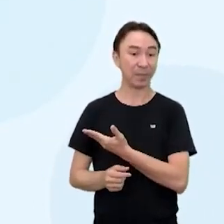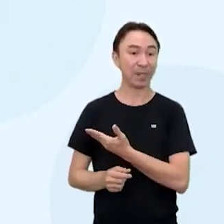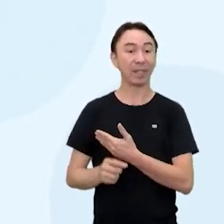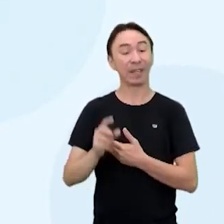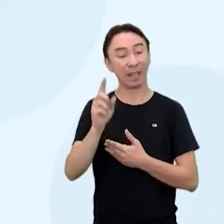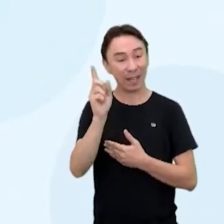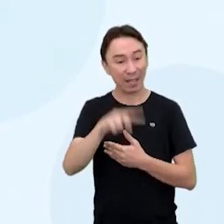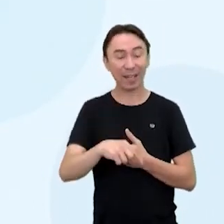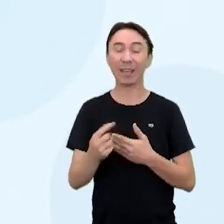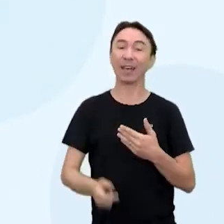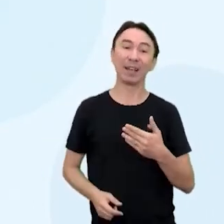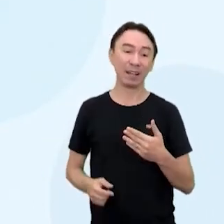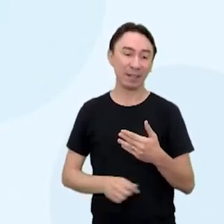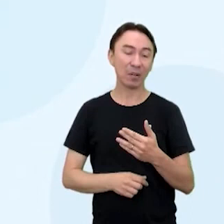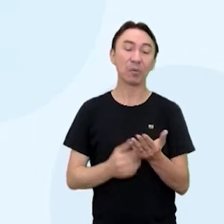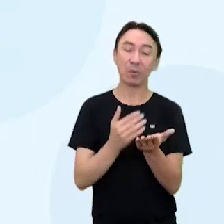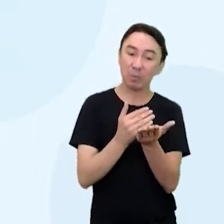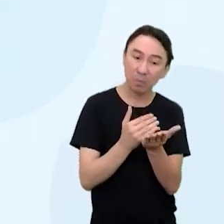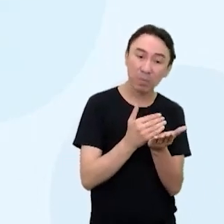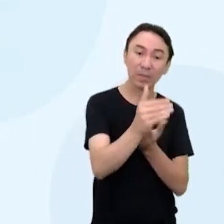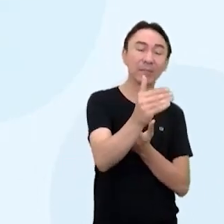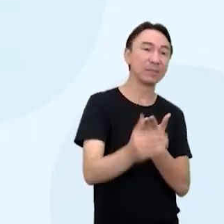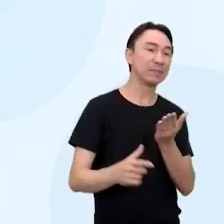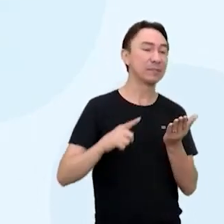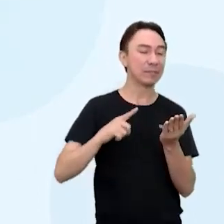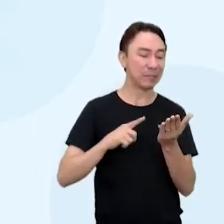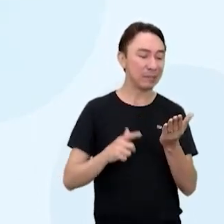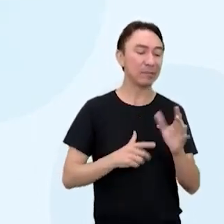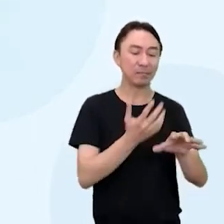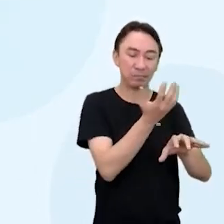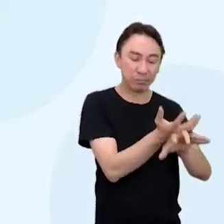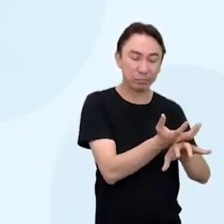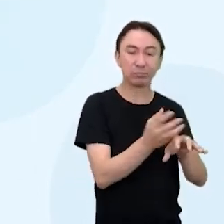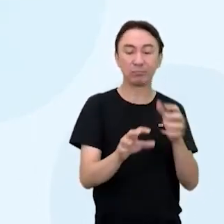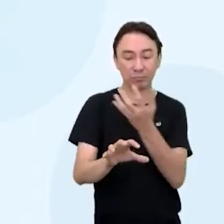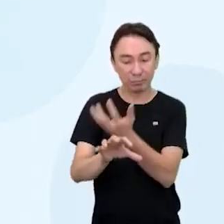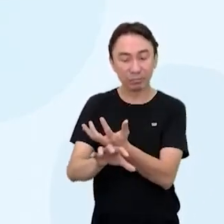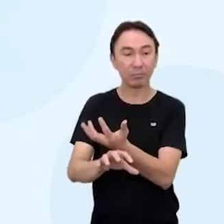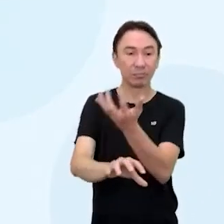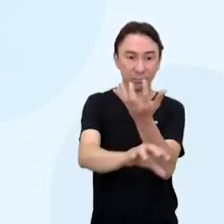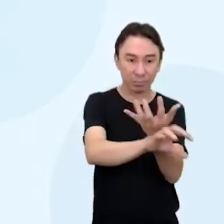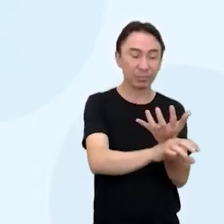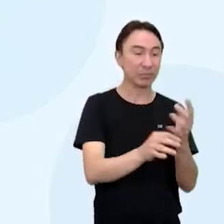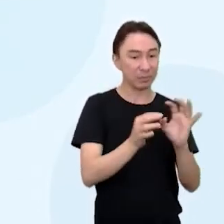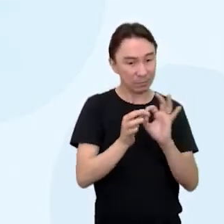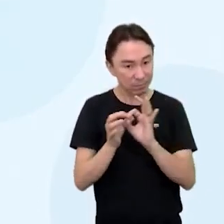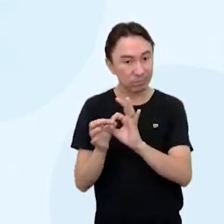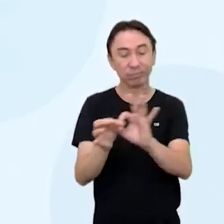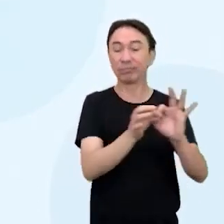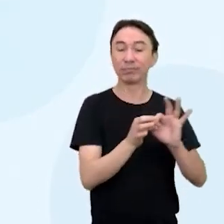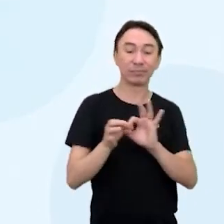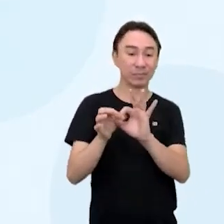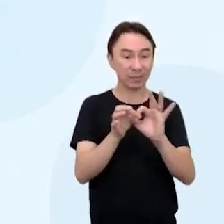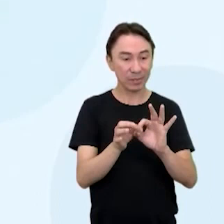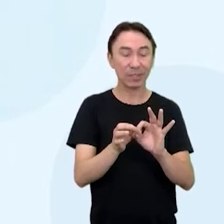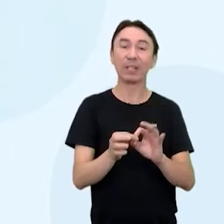as ações de integração entre os componentes da unidade curricular, promovendo